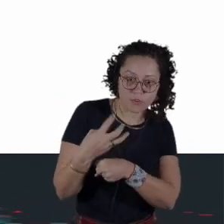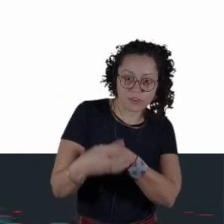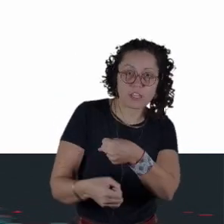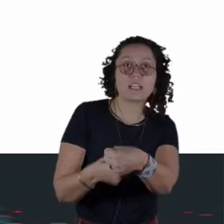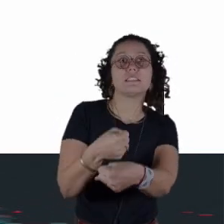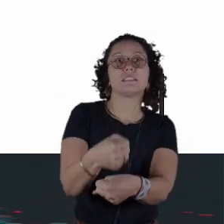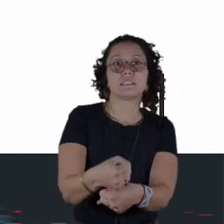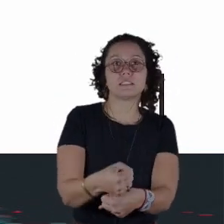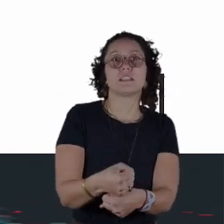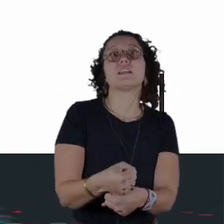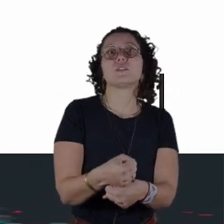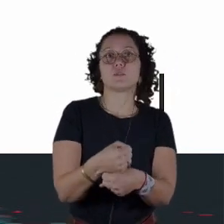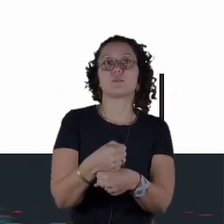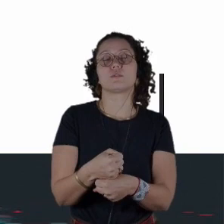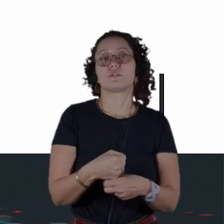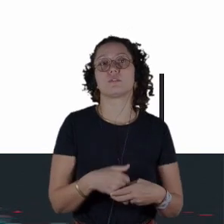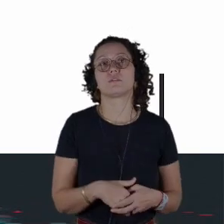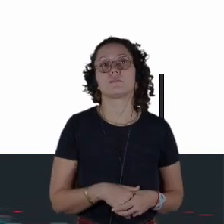hepática,